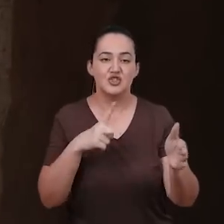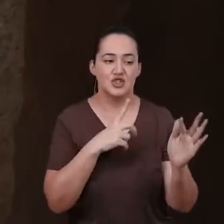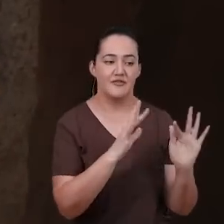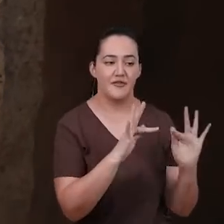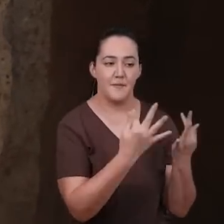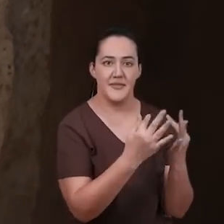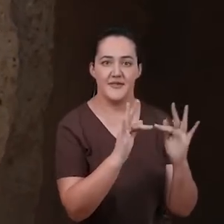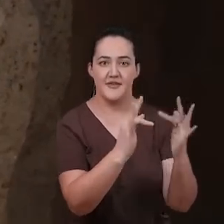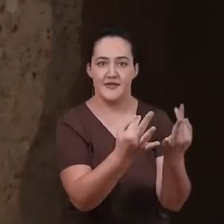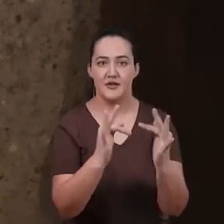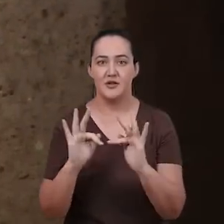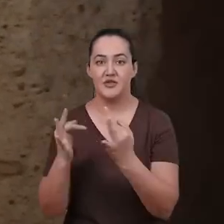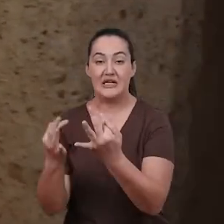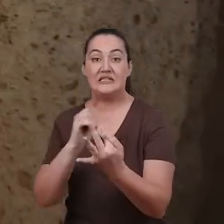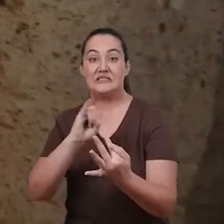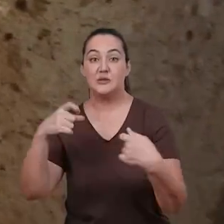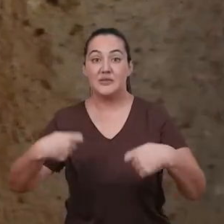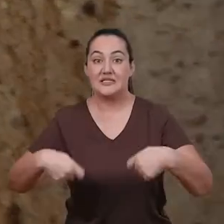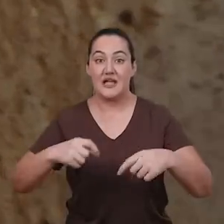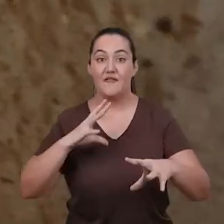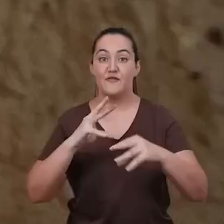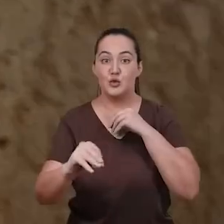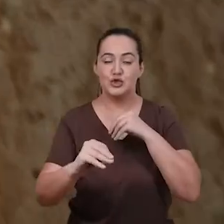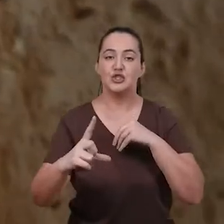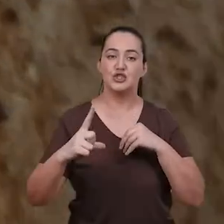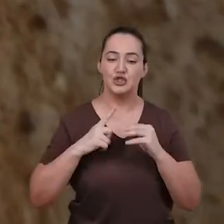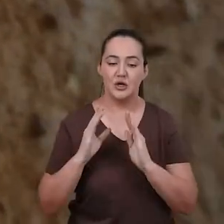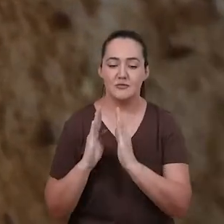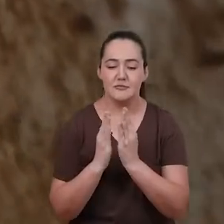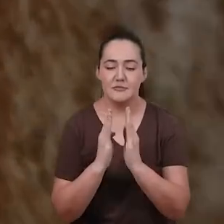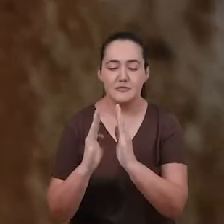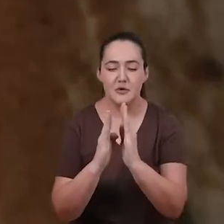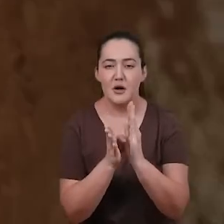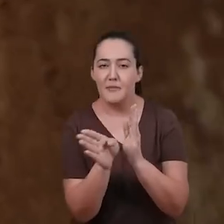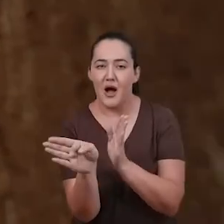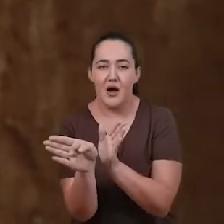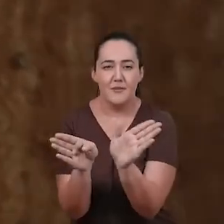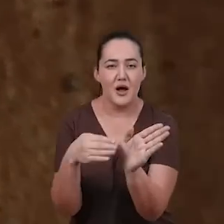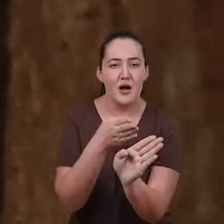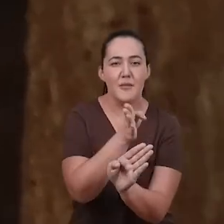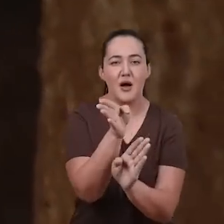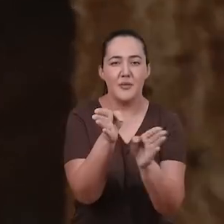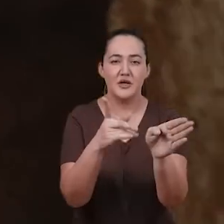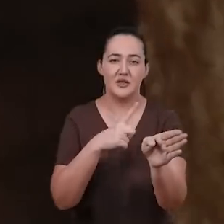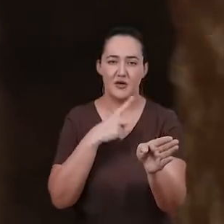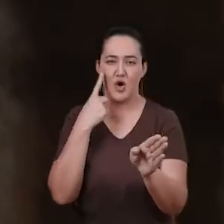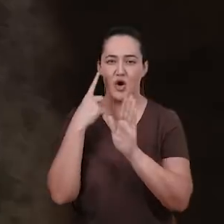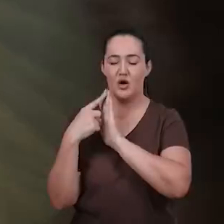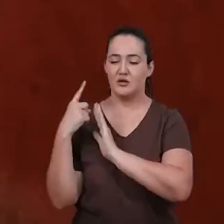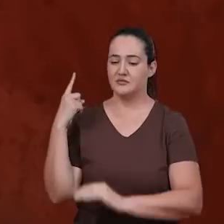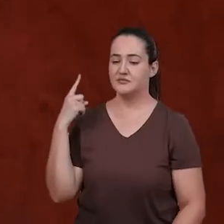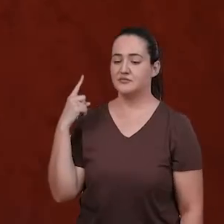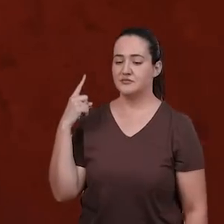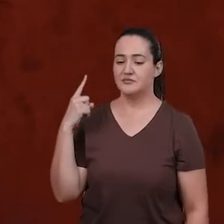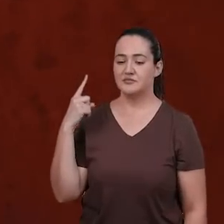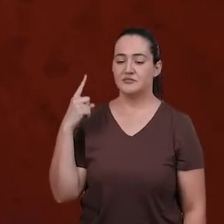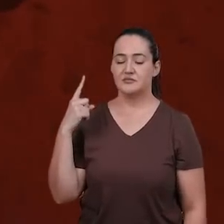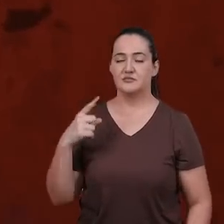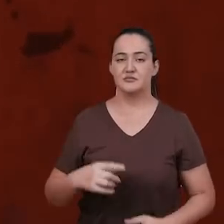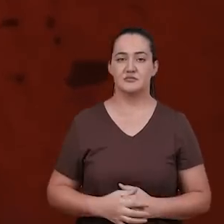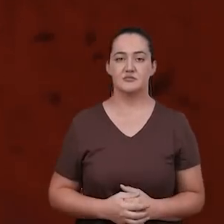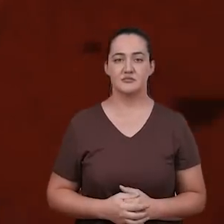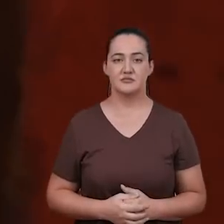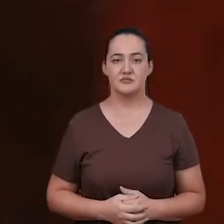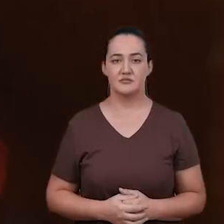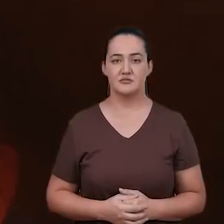ficavam. E se precisassem fugir, você tinha todo um labirinto de lugares que você pudesse ir. Tá vendo? Olha, todos os lugares aqui